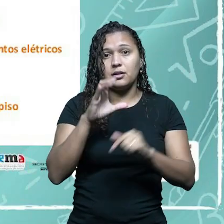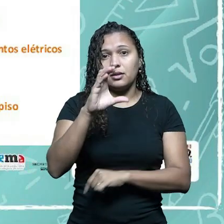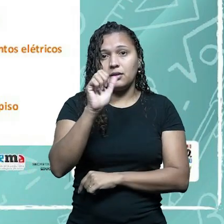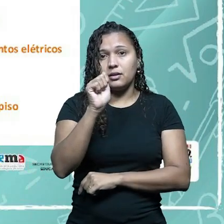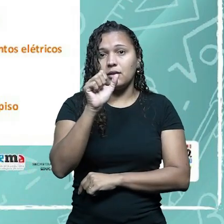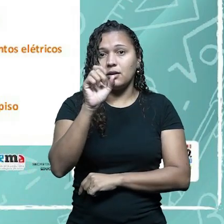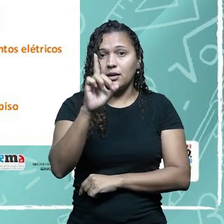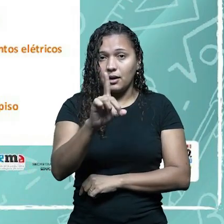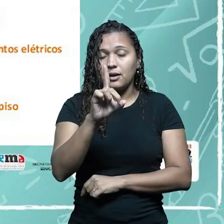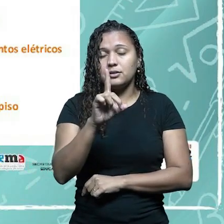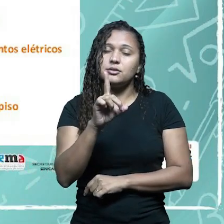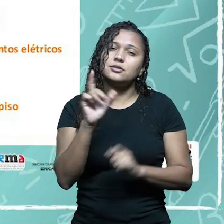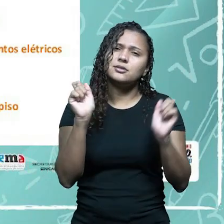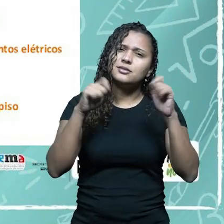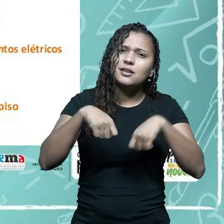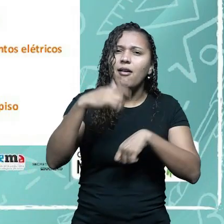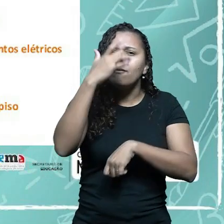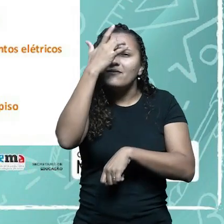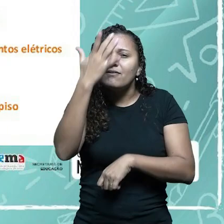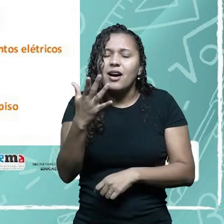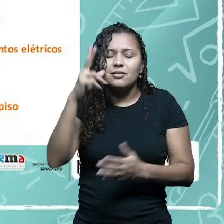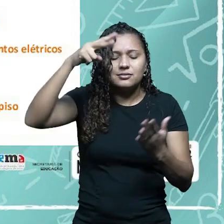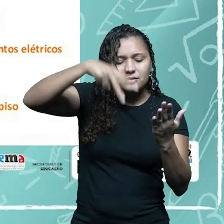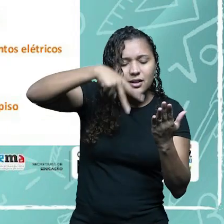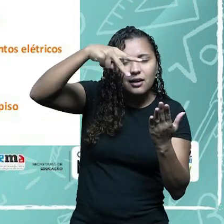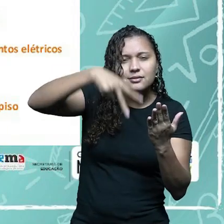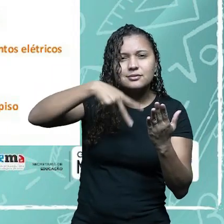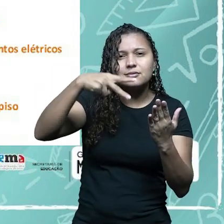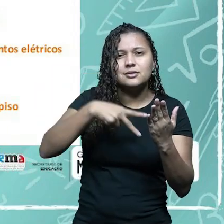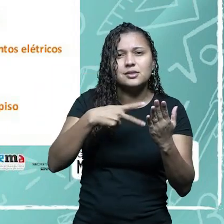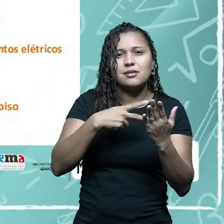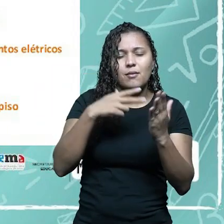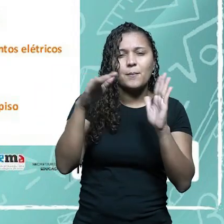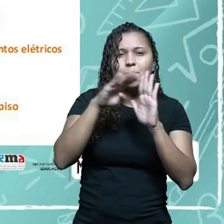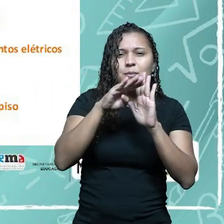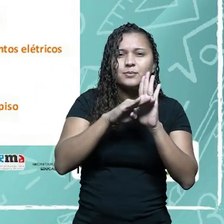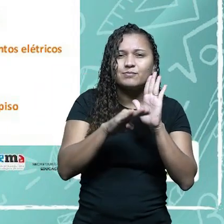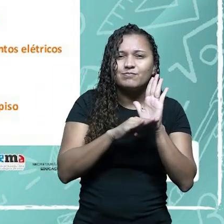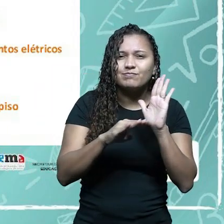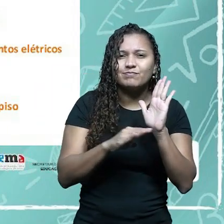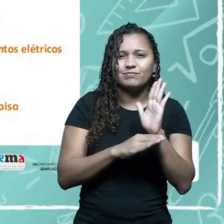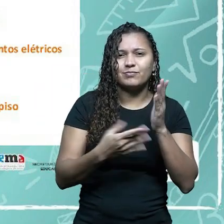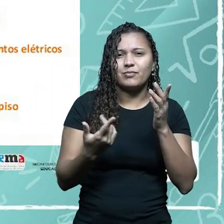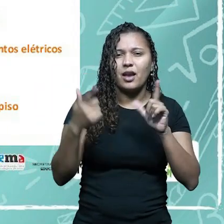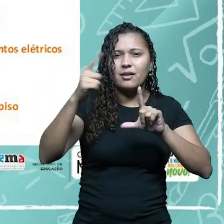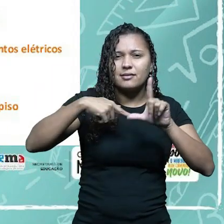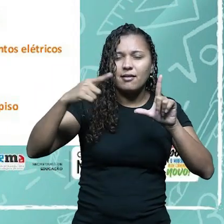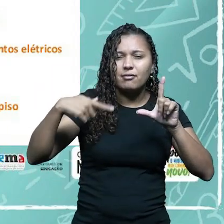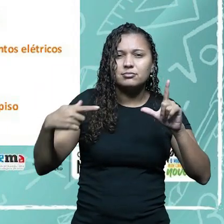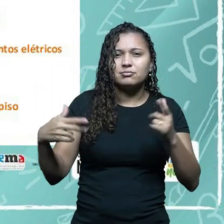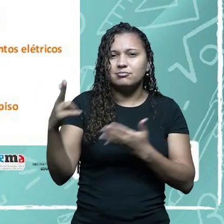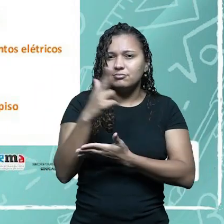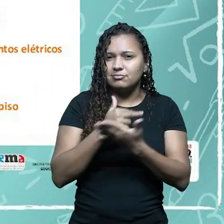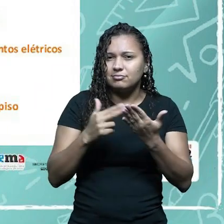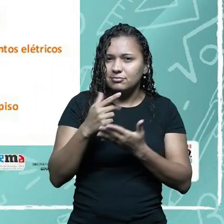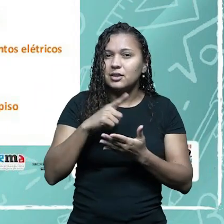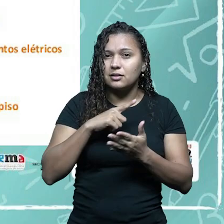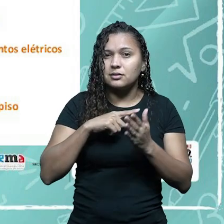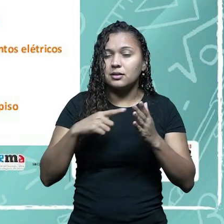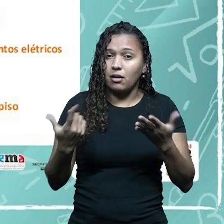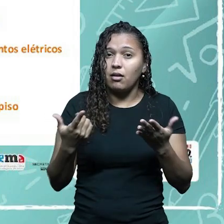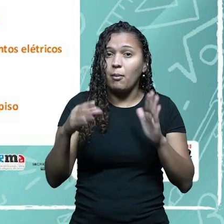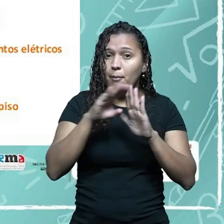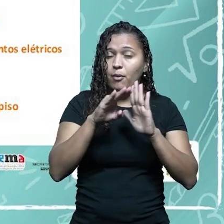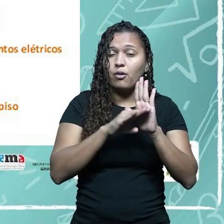trabalho no AutoCAD permite a organização e facilitam a leitura visual dos elementos gráficos de desenho